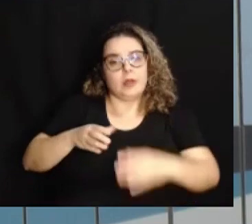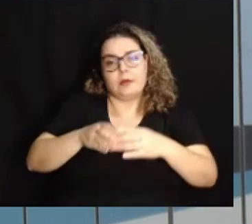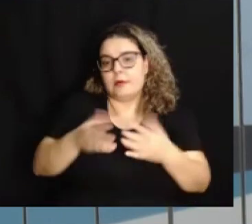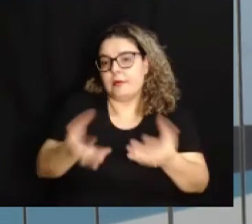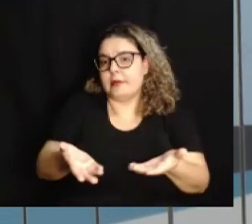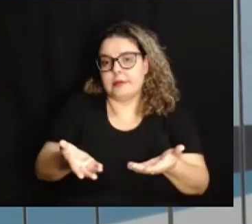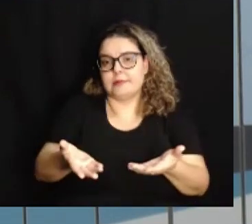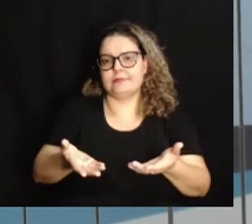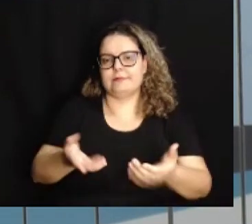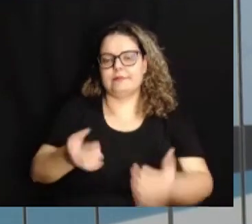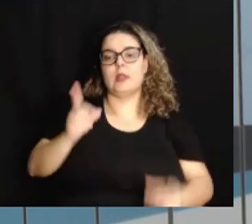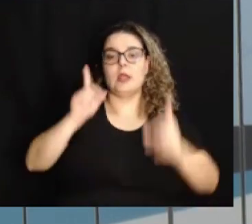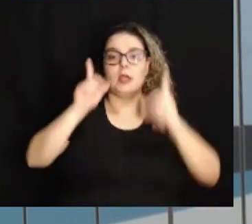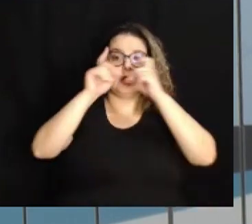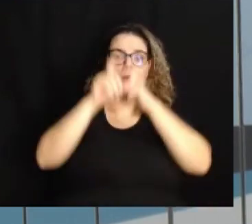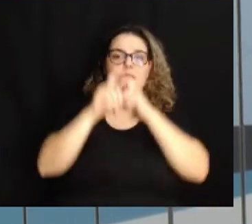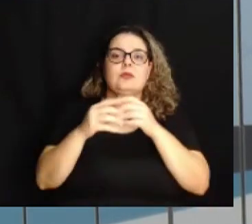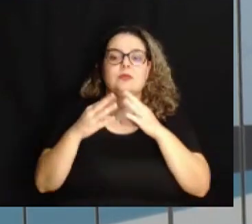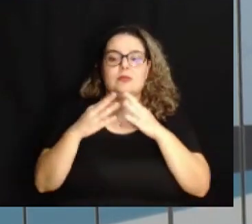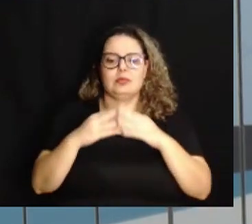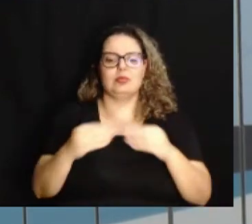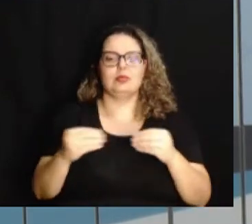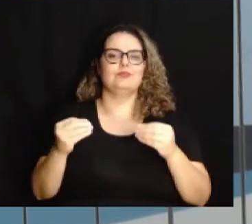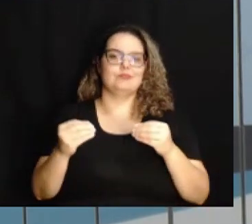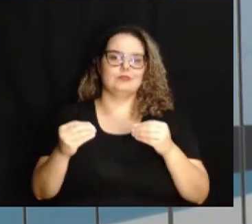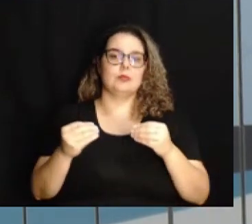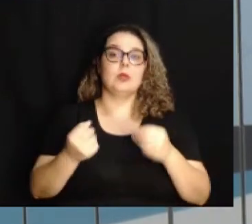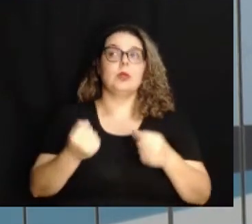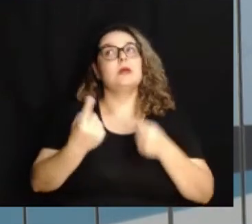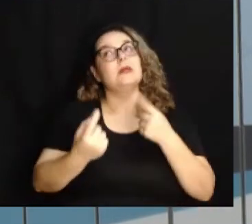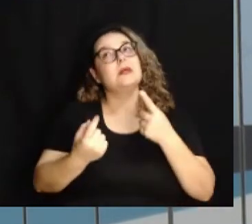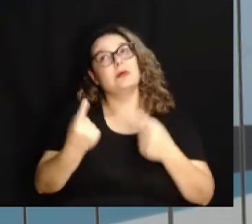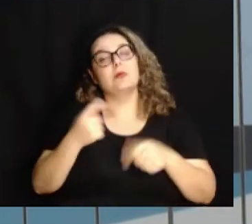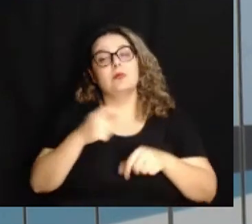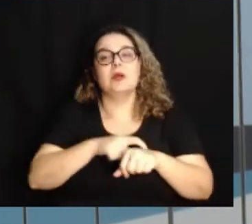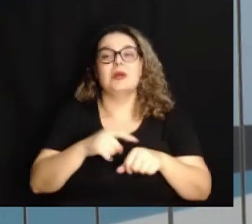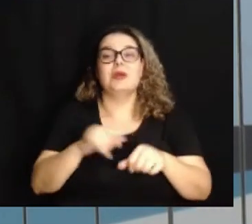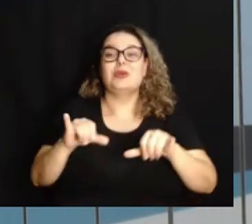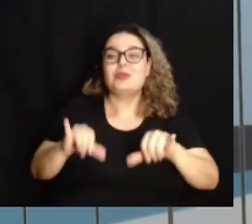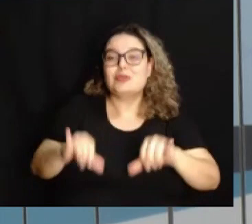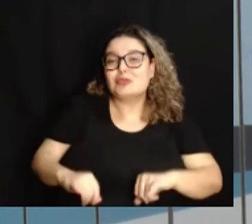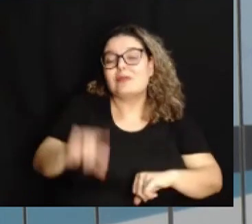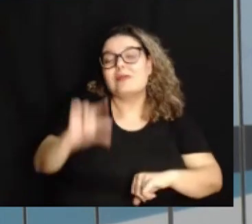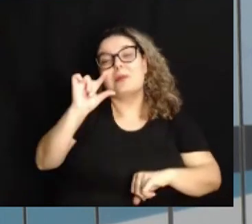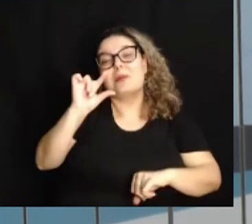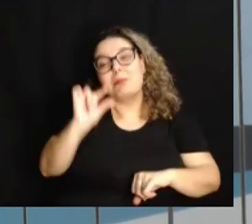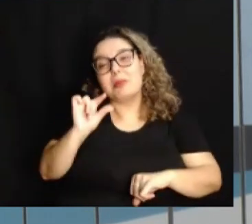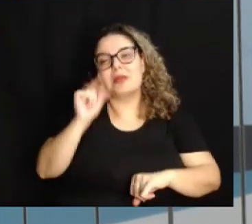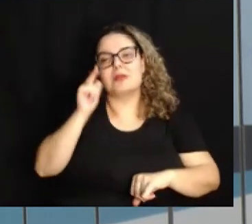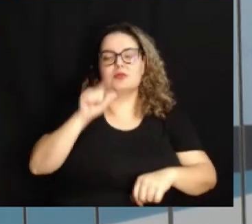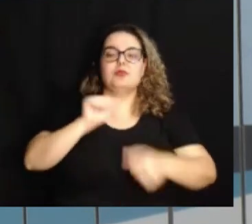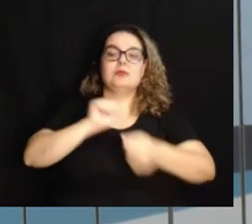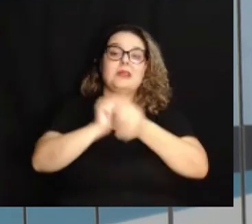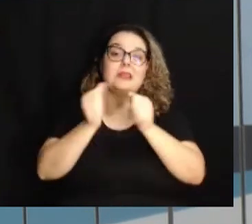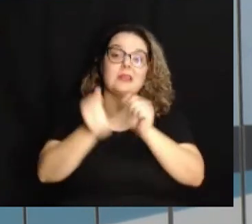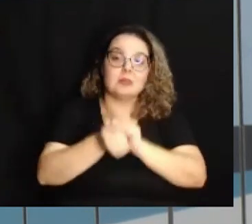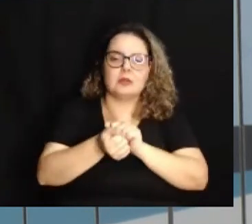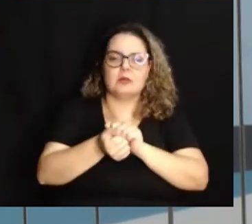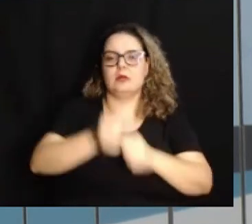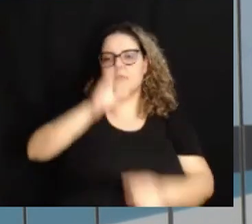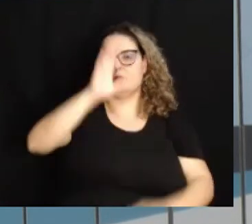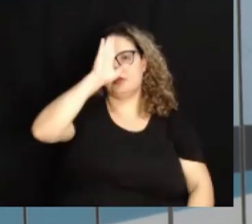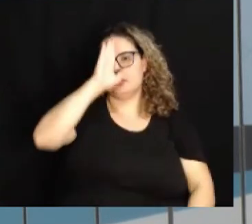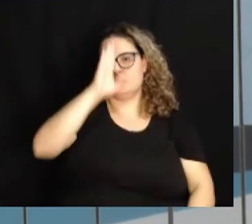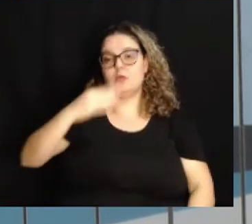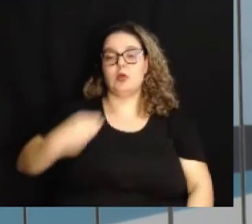se desfazer. Talvez em algum momento aquilo doa menos, você consiga ressignificar. Provavelmente, principalmente, vivendo no